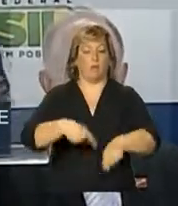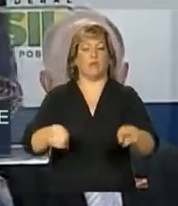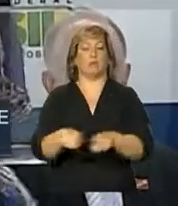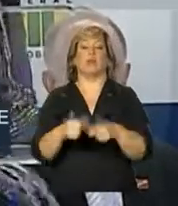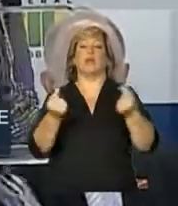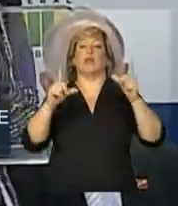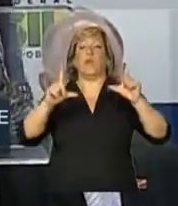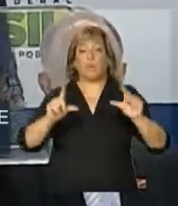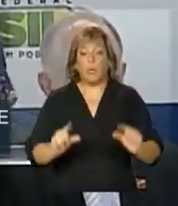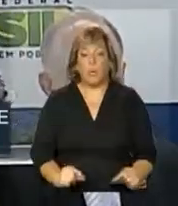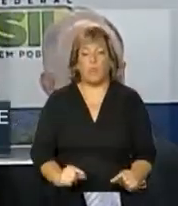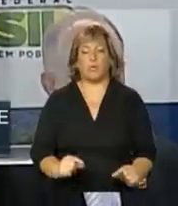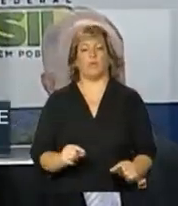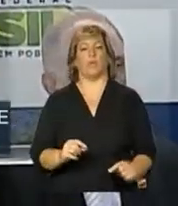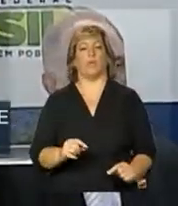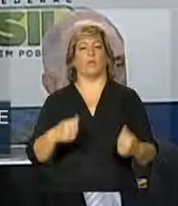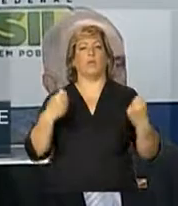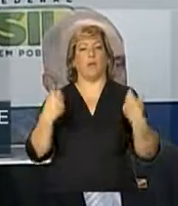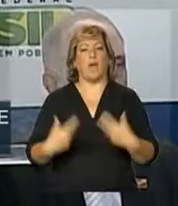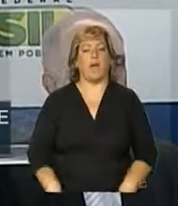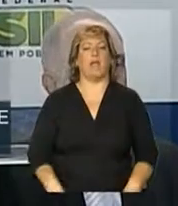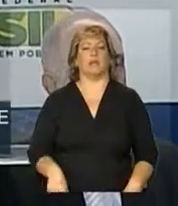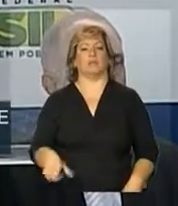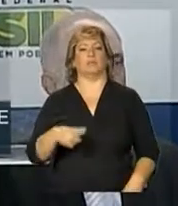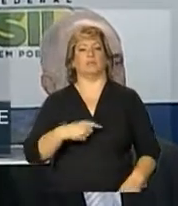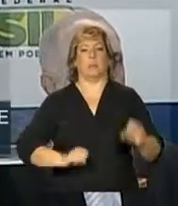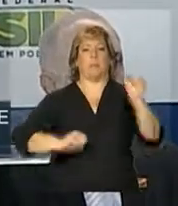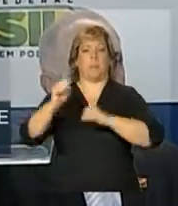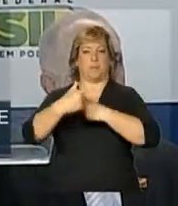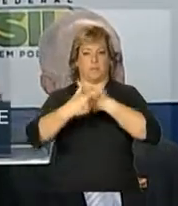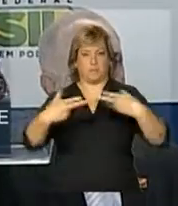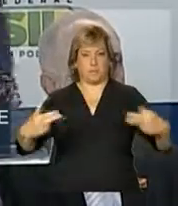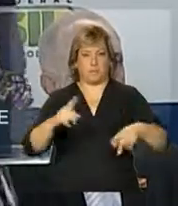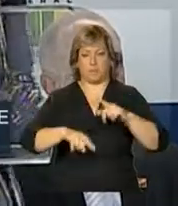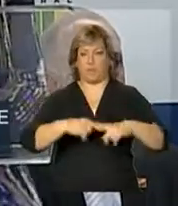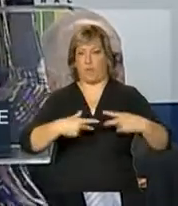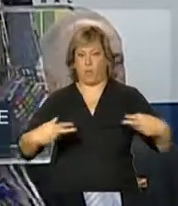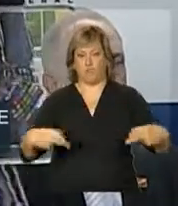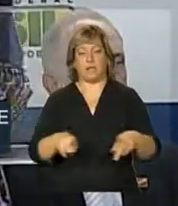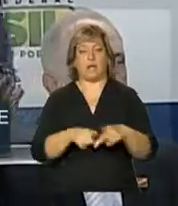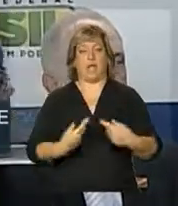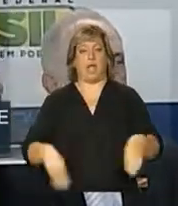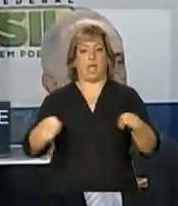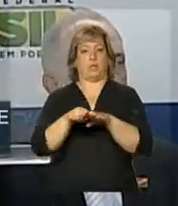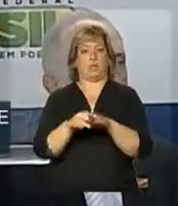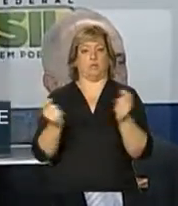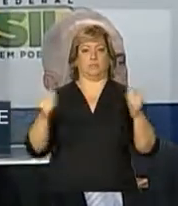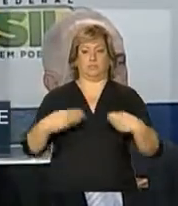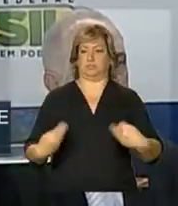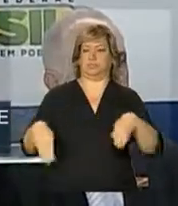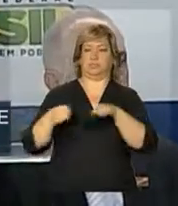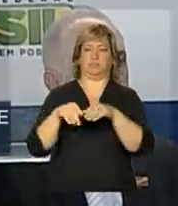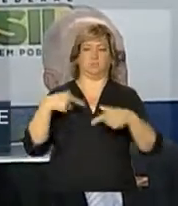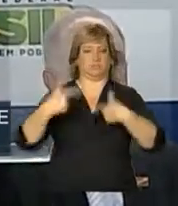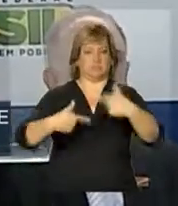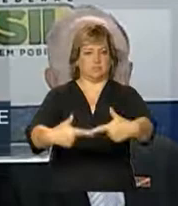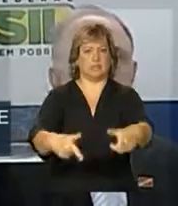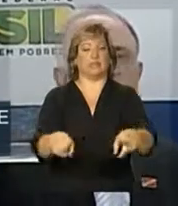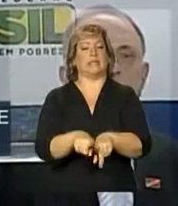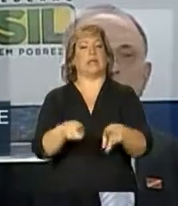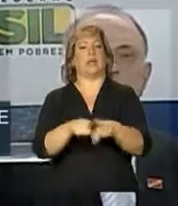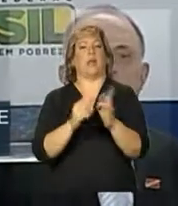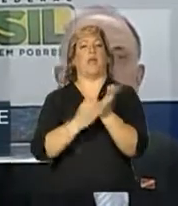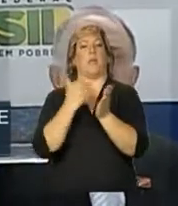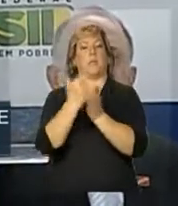produtos industriais. Vamos aumentar a nossa competitividade. Vamos